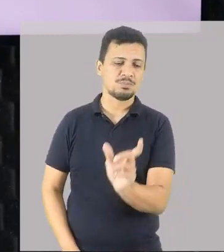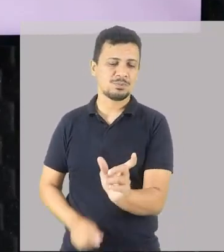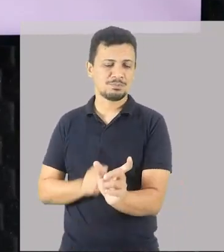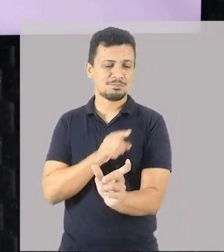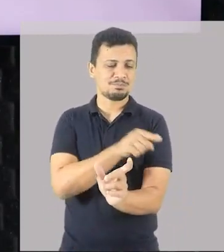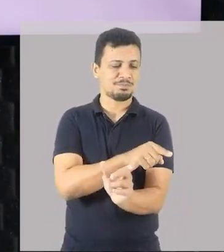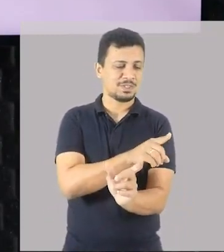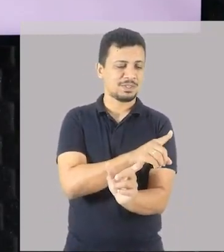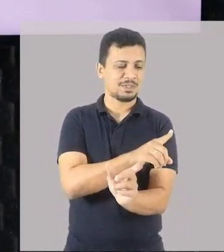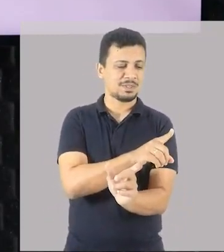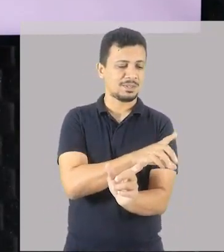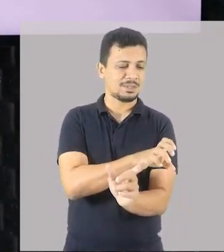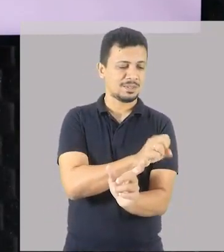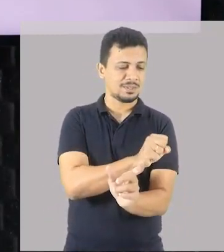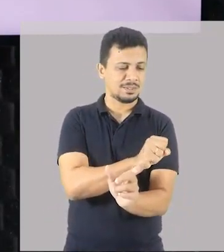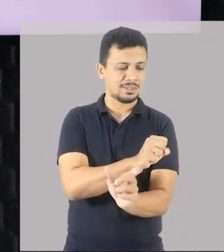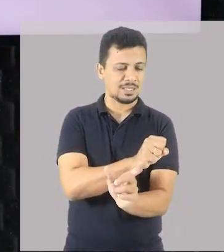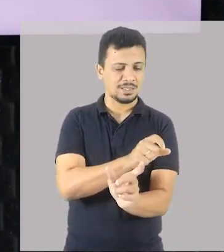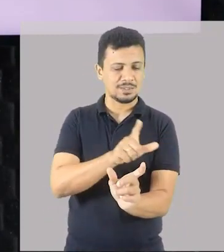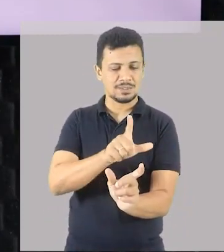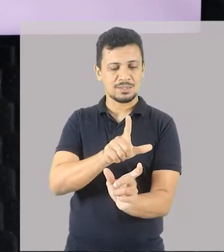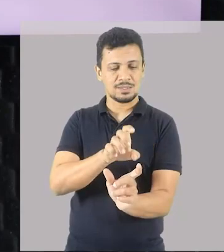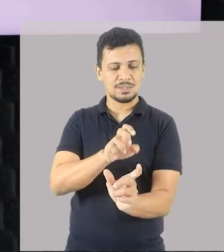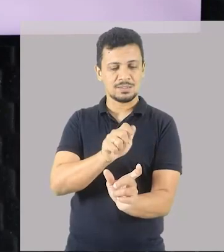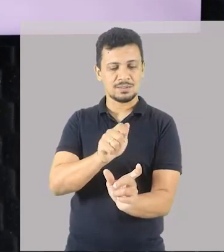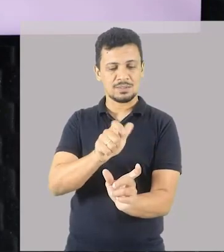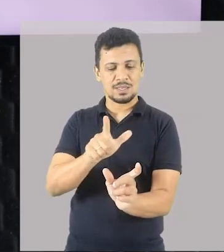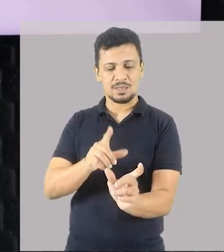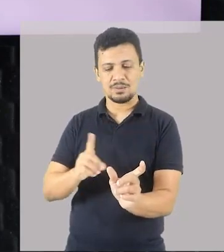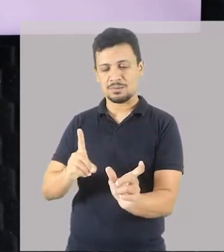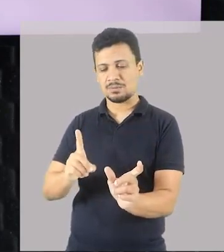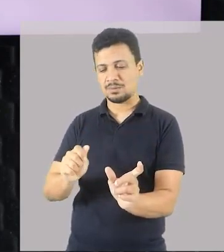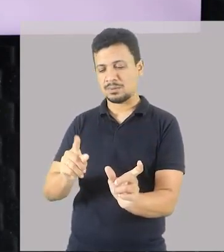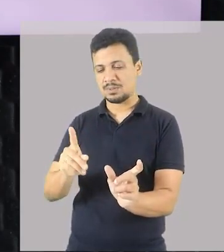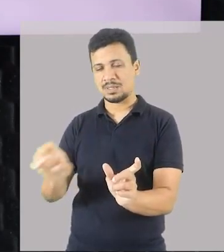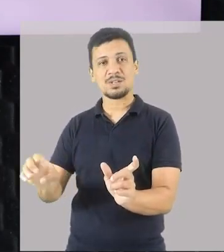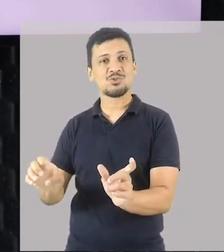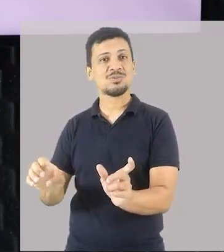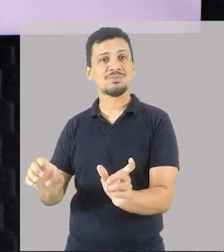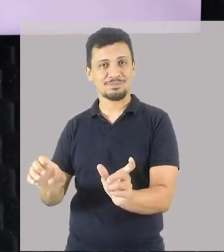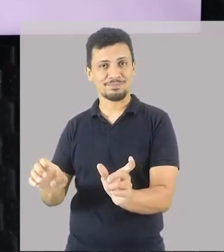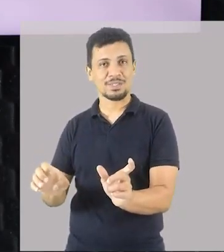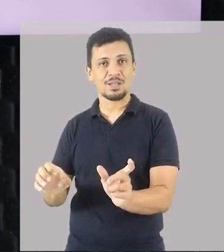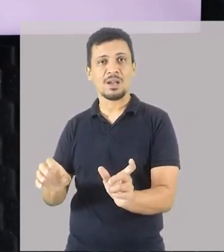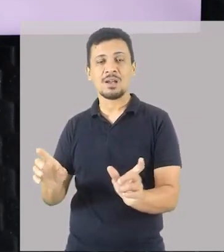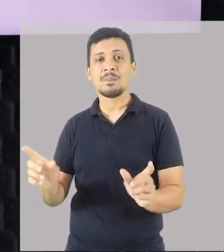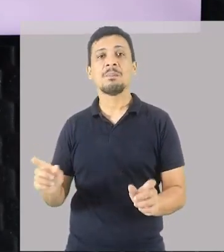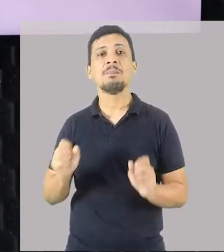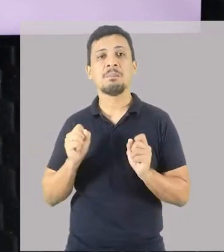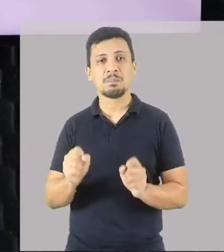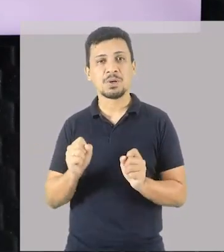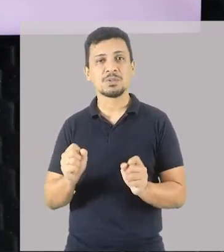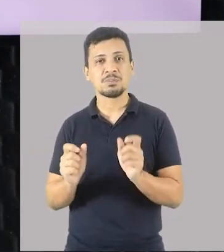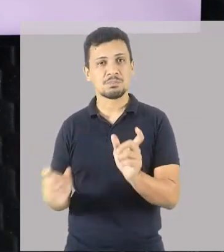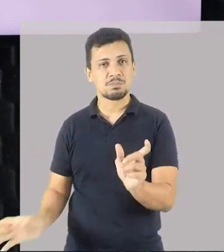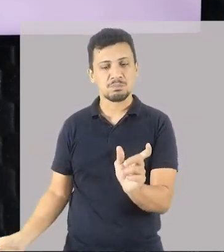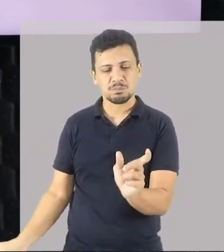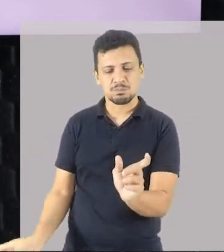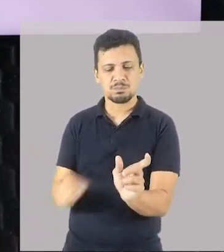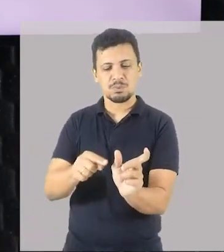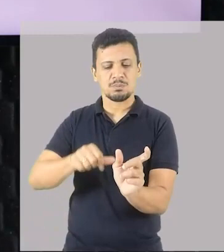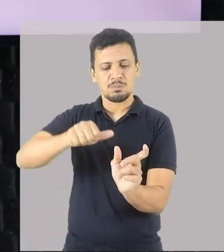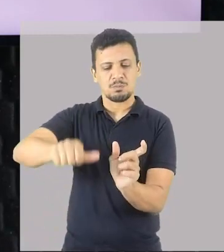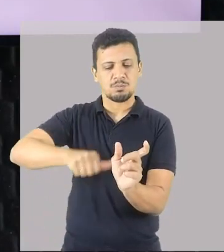deslealdade. Então, a partir de um único radical, eu formo novas palavras pelo acréscimo de afixos.